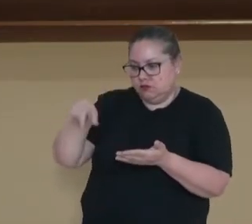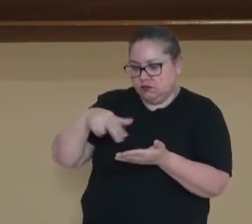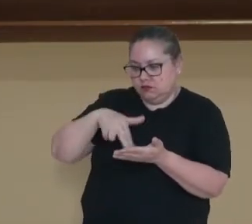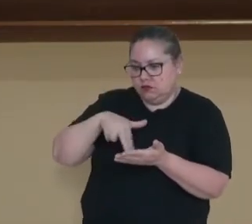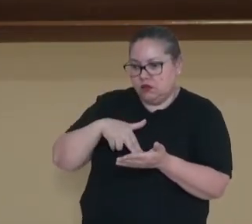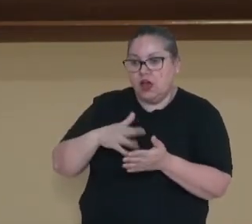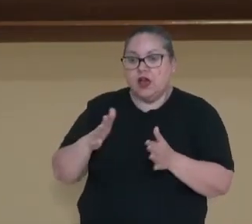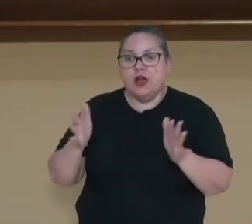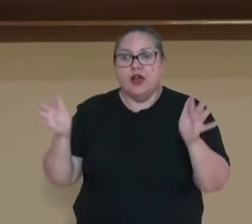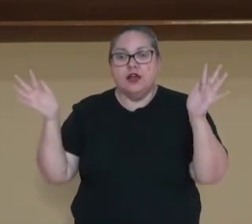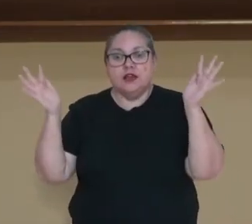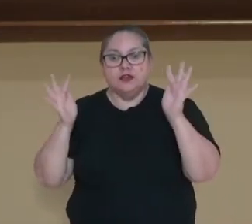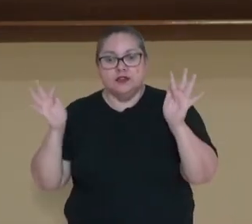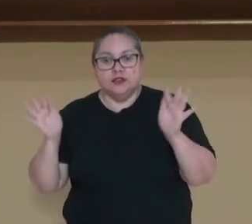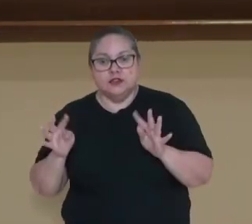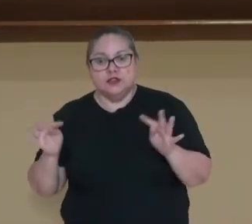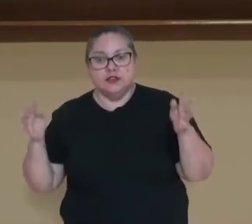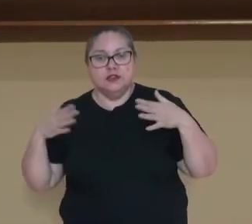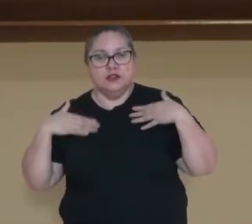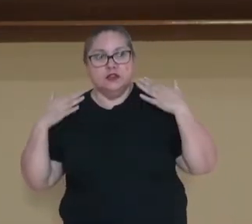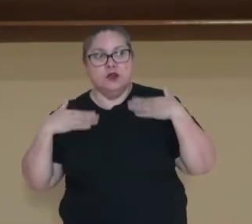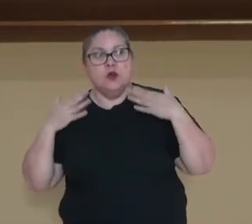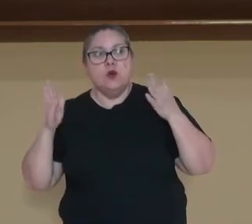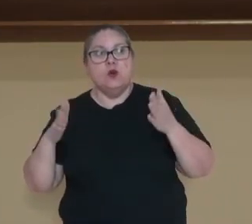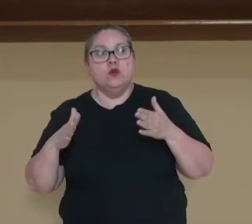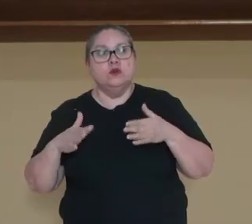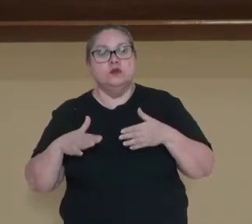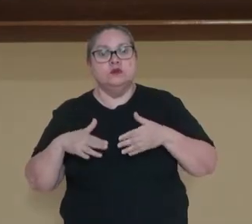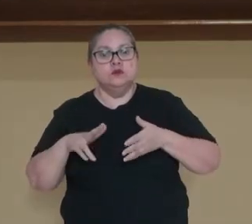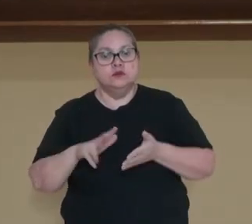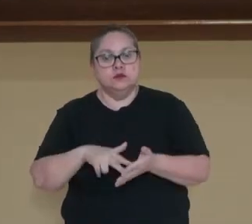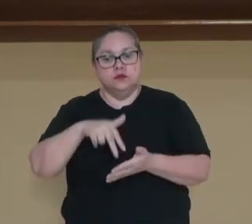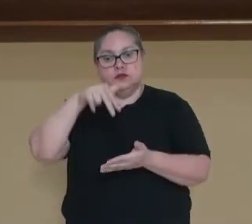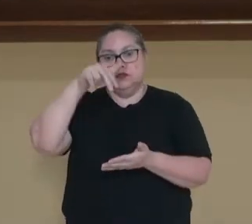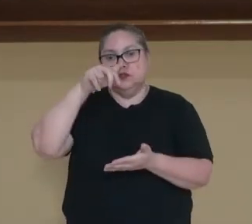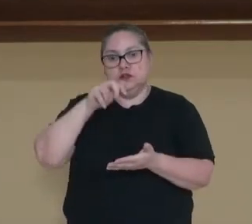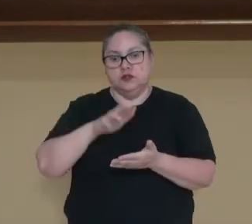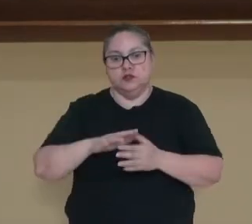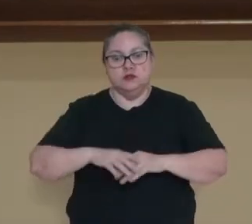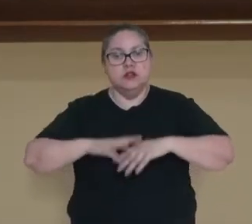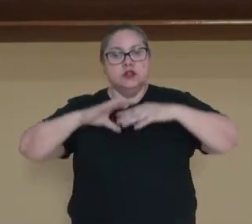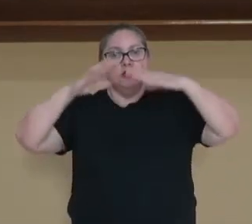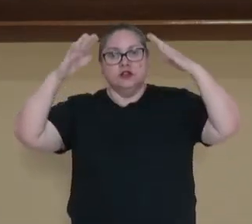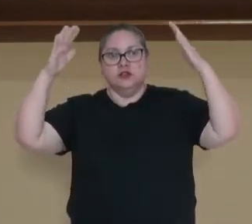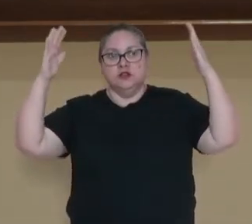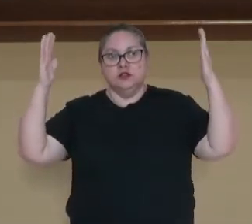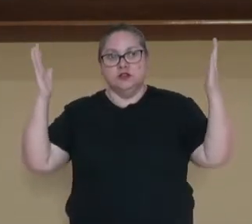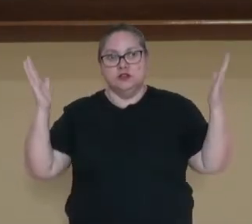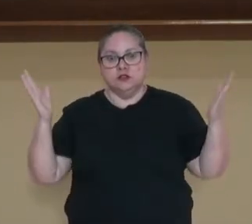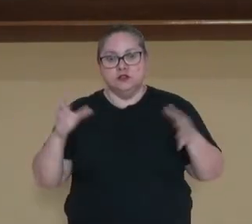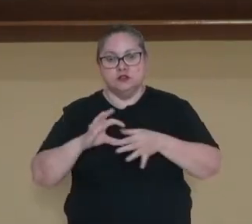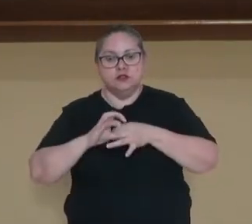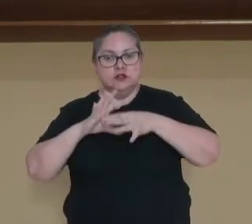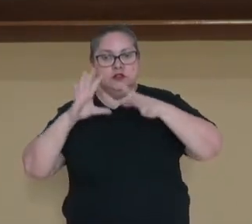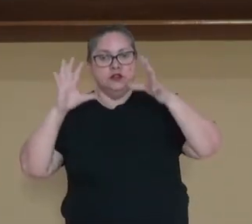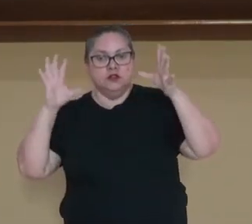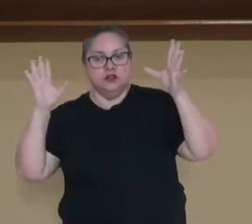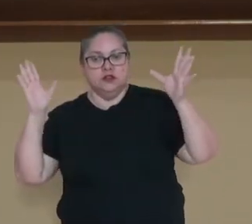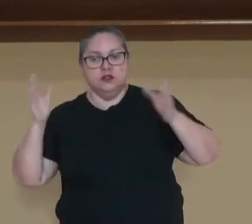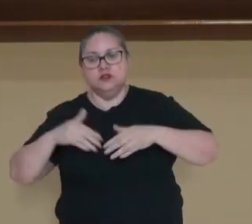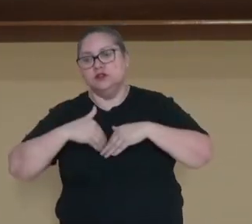de alegria. Como que ele vai dançar? Ele vai ter movimentos amplos, né?